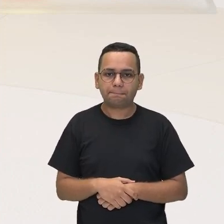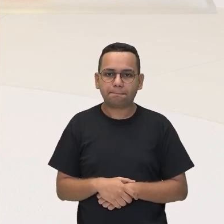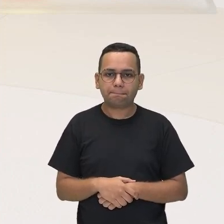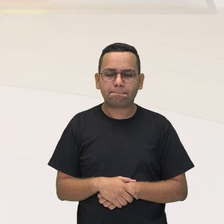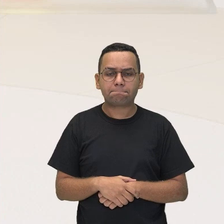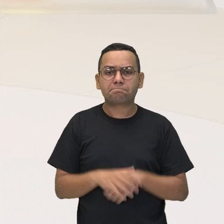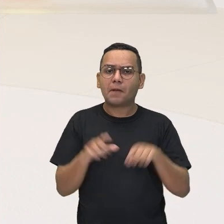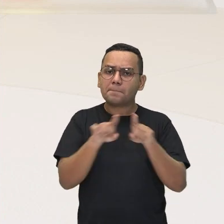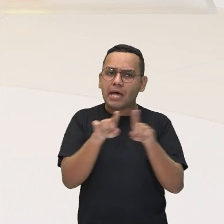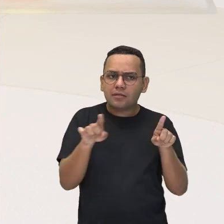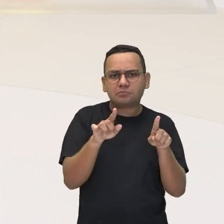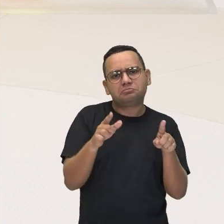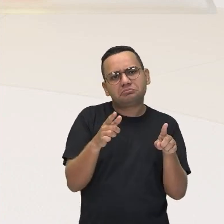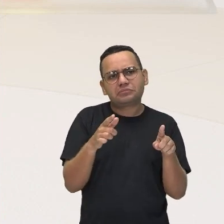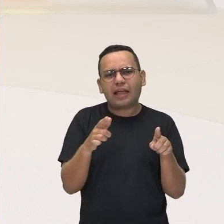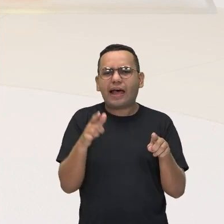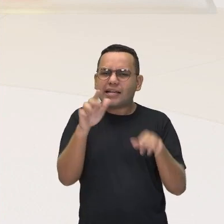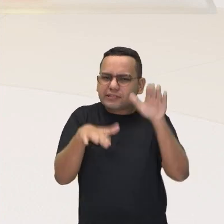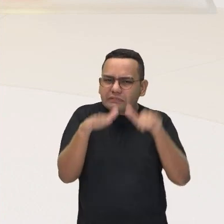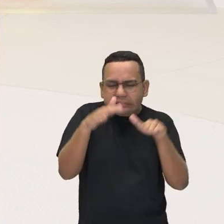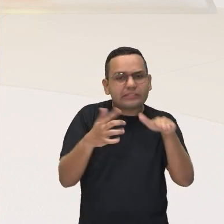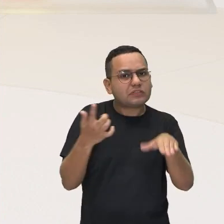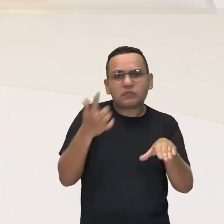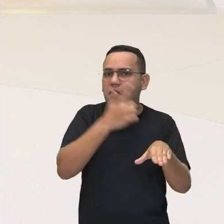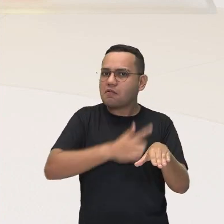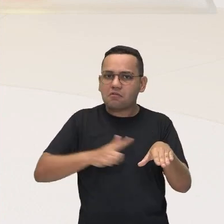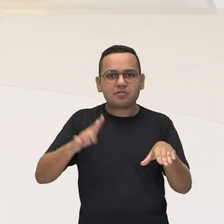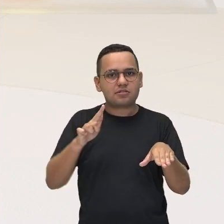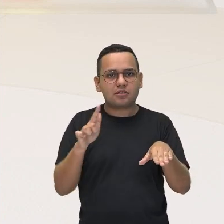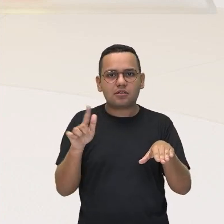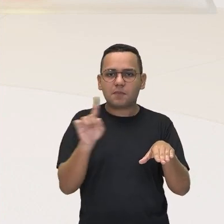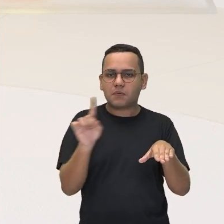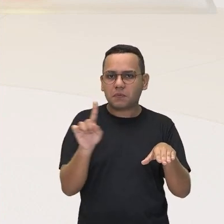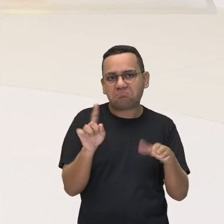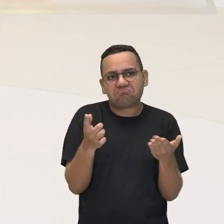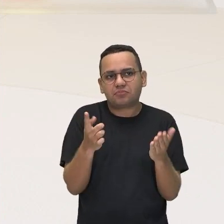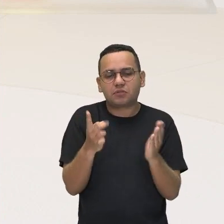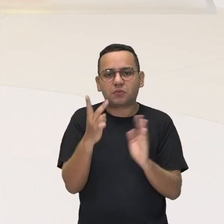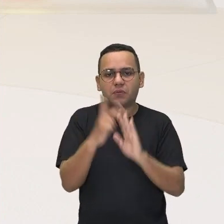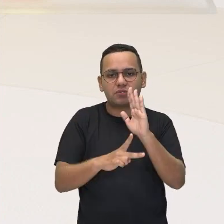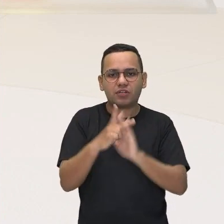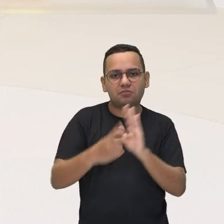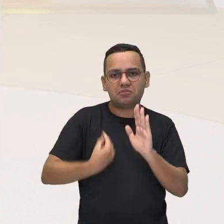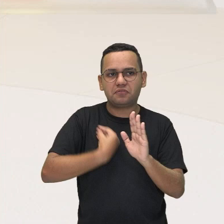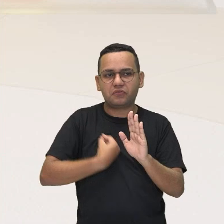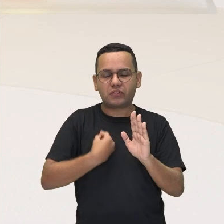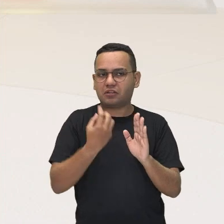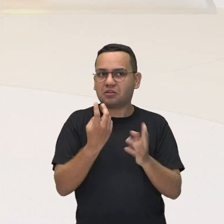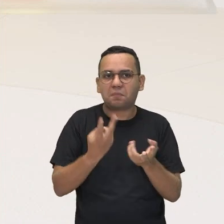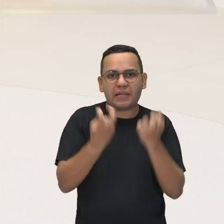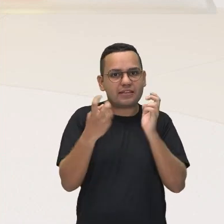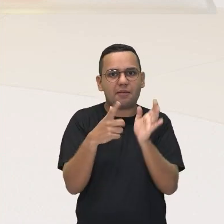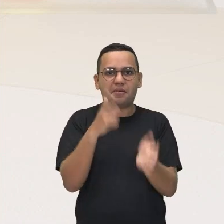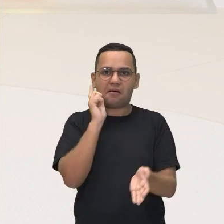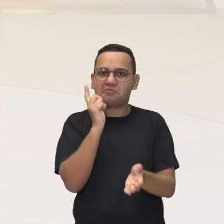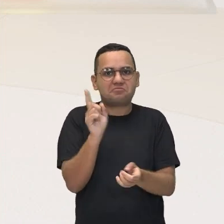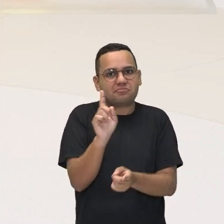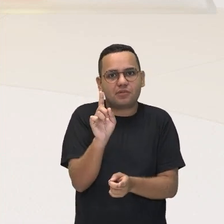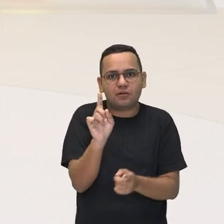não consegue, são coisas que acontecem no meio do nosso trajeto que a gente não tem como prever, mas se eu